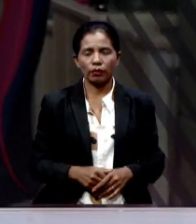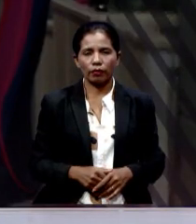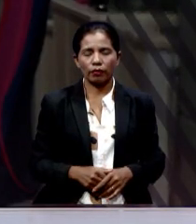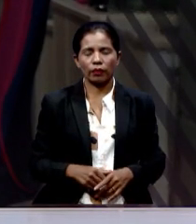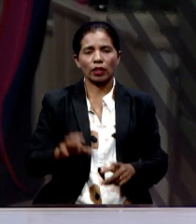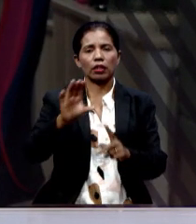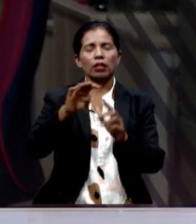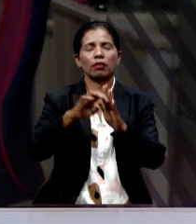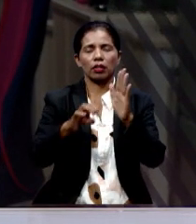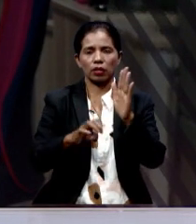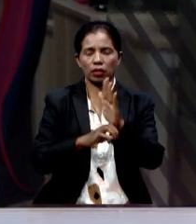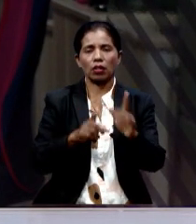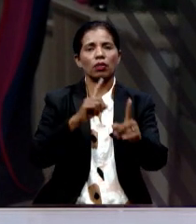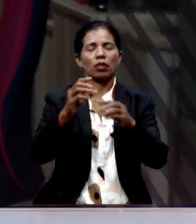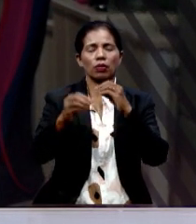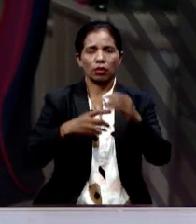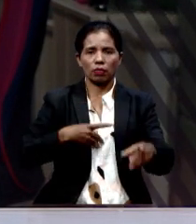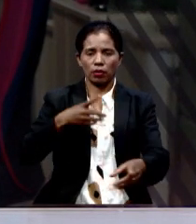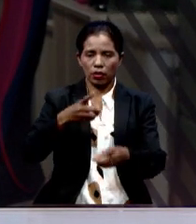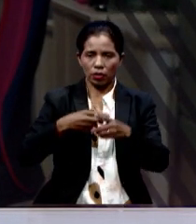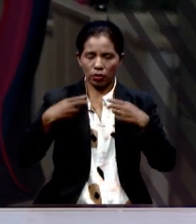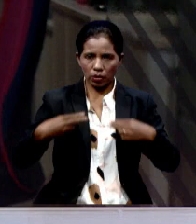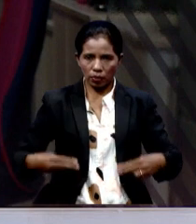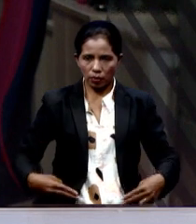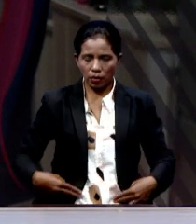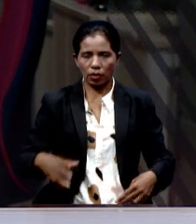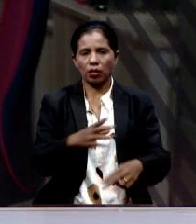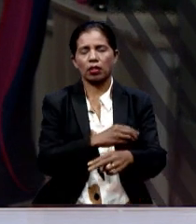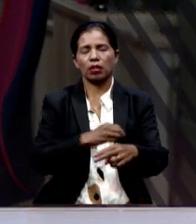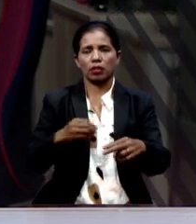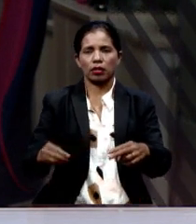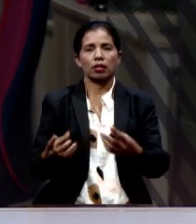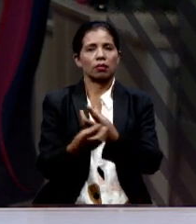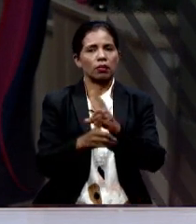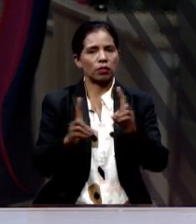Se fixado halo palestra com a ba direitos humanos, ba treinador diplomacia Sira.